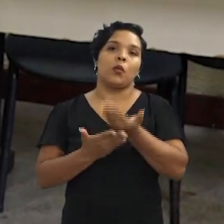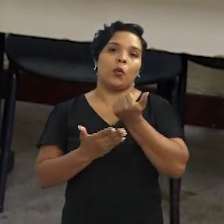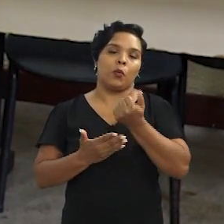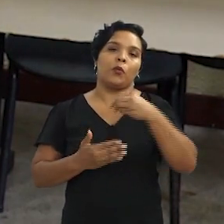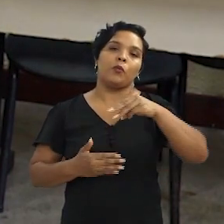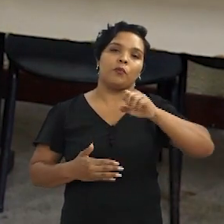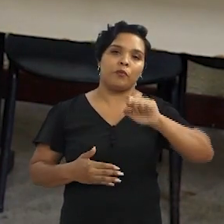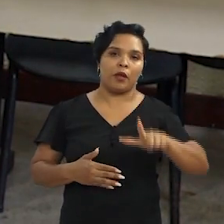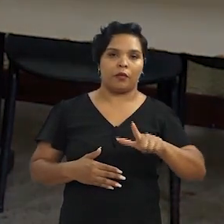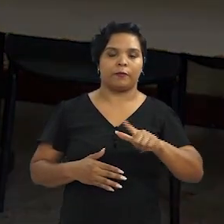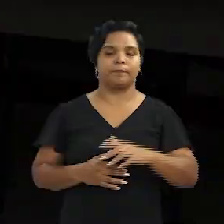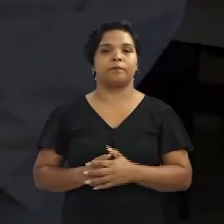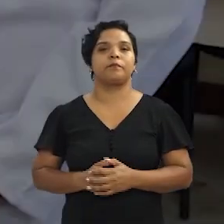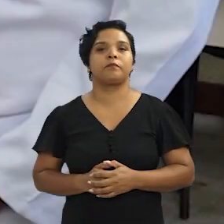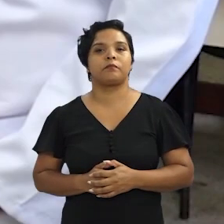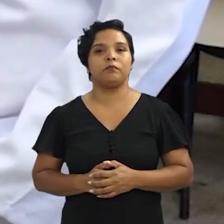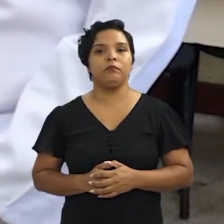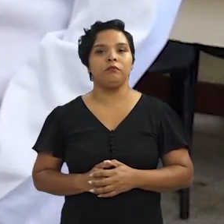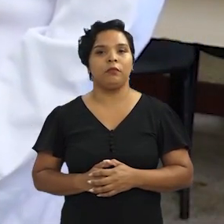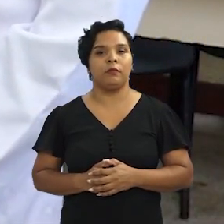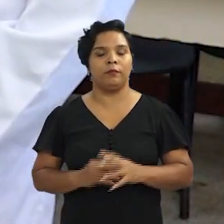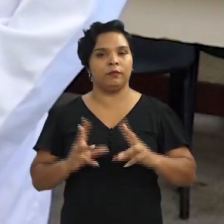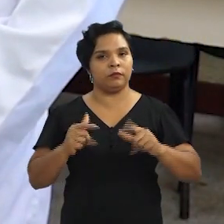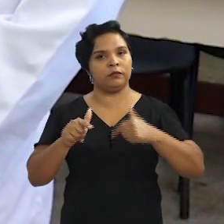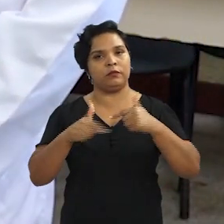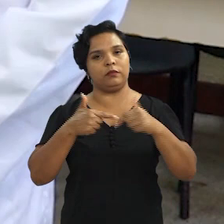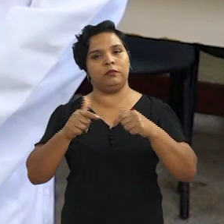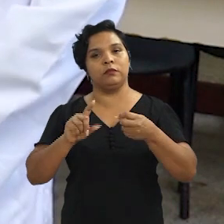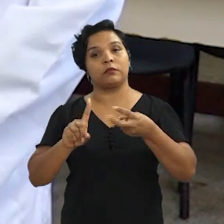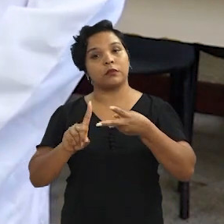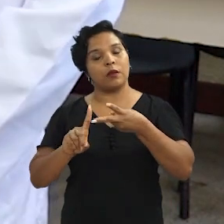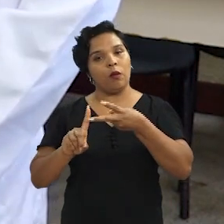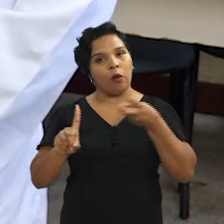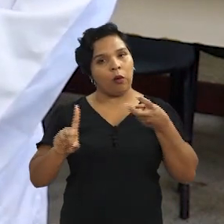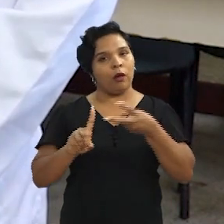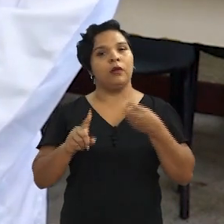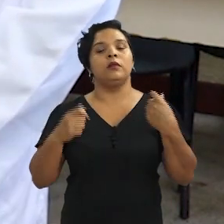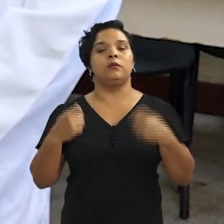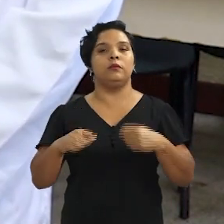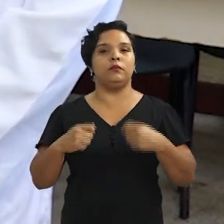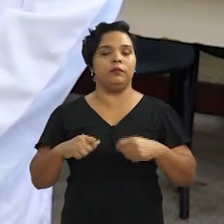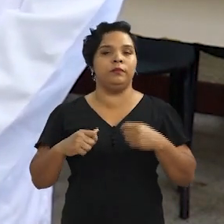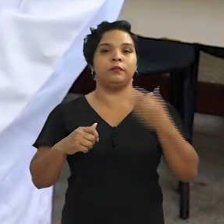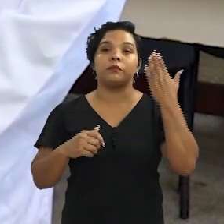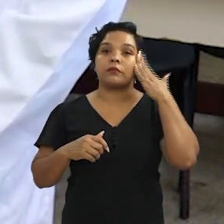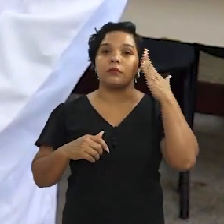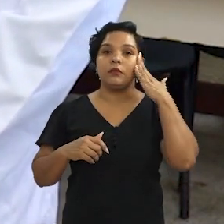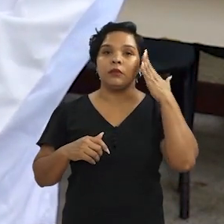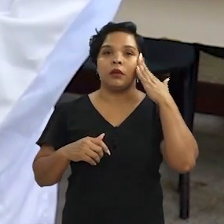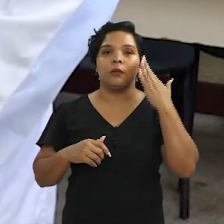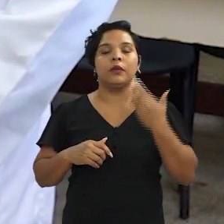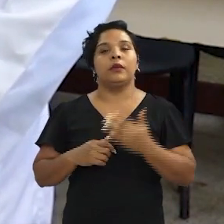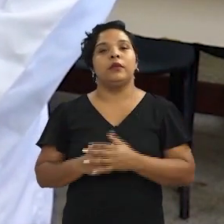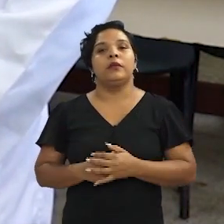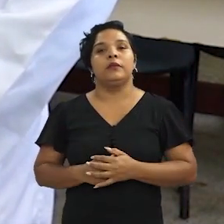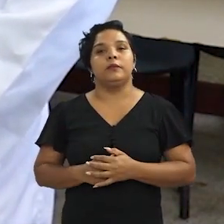e consome esse produto. Como todo trabalho de adulteração, autenticidade de fraude, a primeira coisa que a gente precisa de novo é identificar,